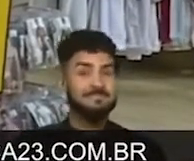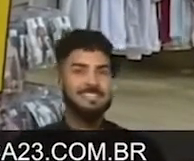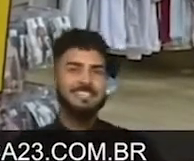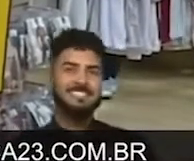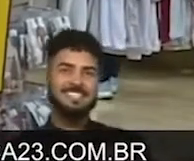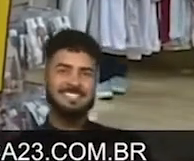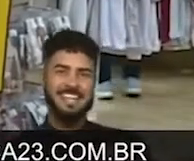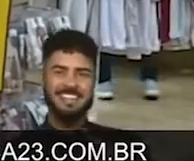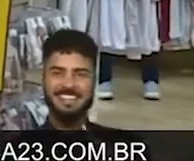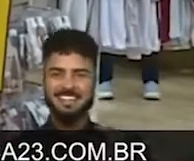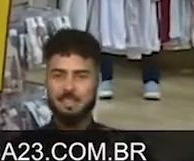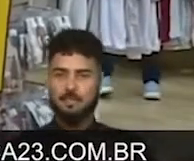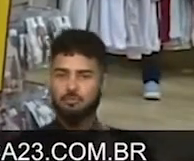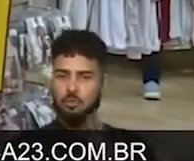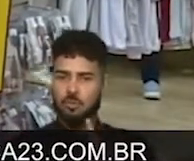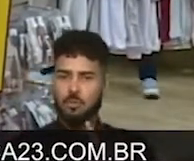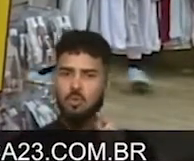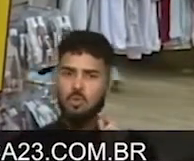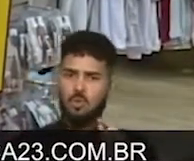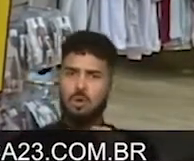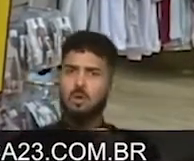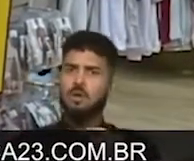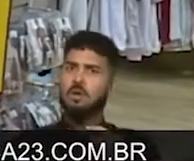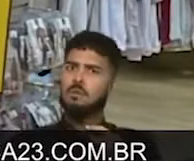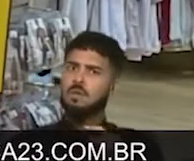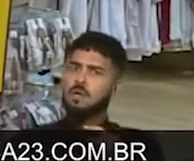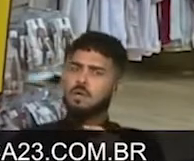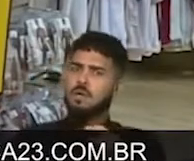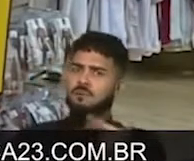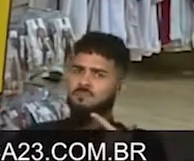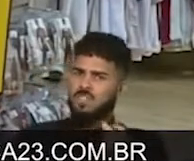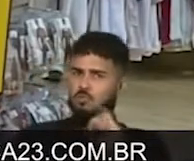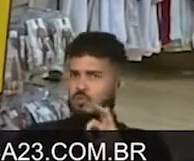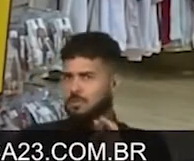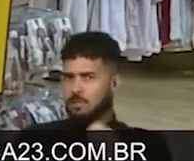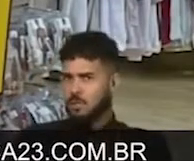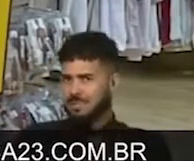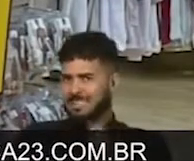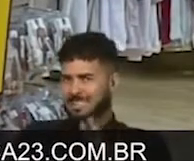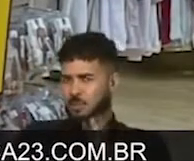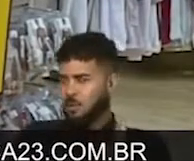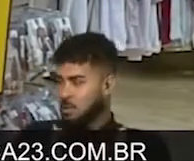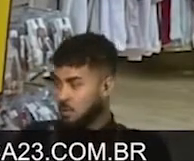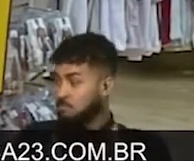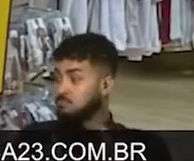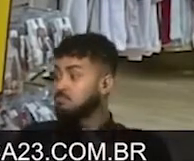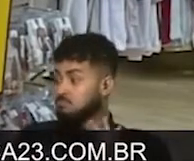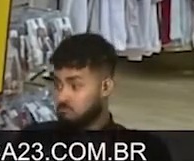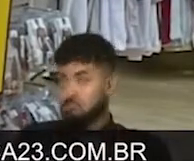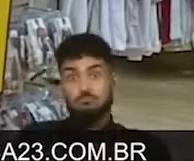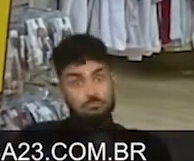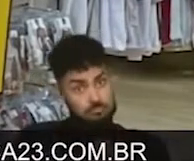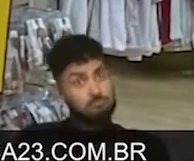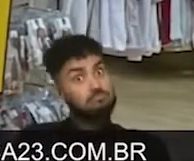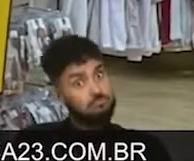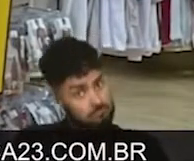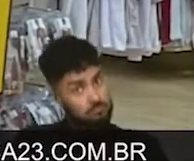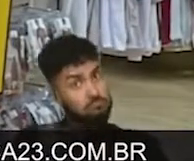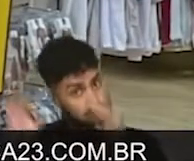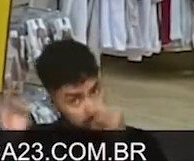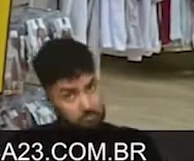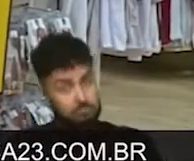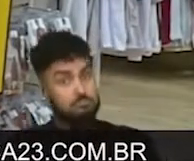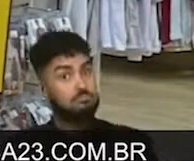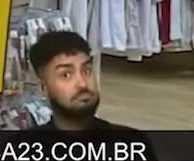CineDT, pelo menos 20% dos contratados temporários são efetivados nos empregos. Por isso, esse é um